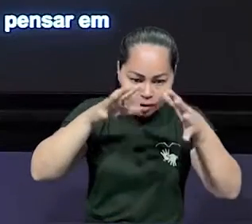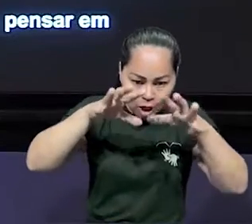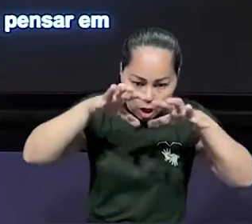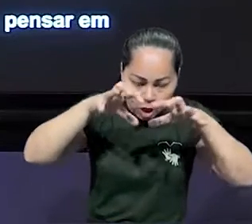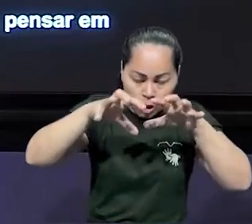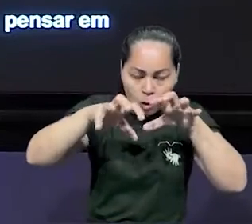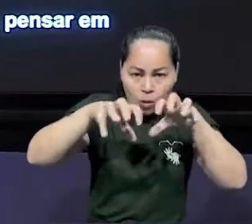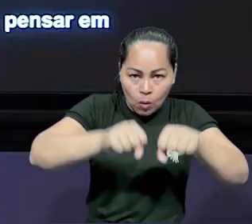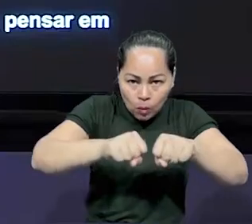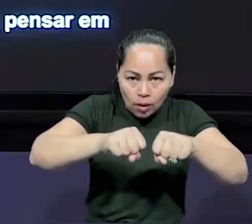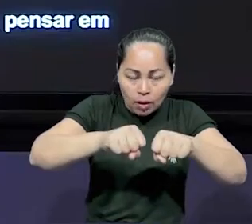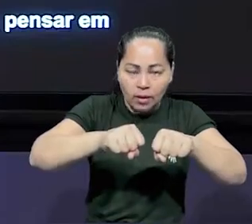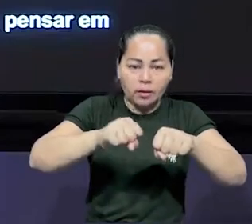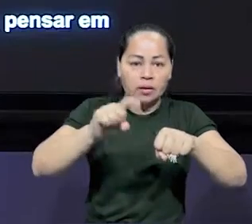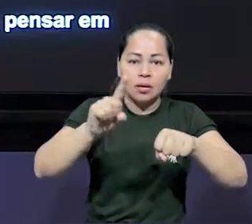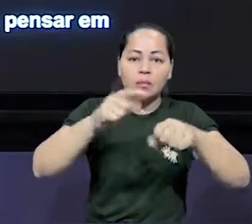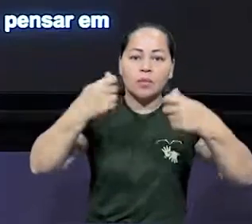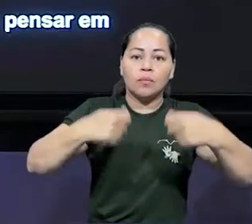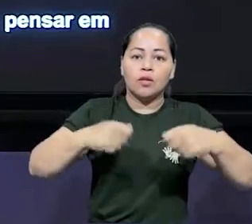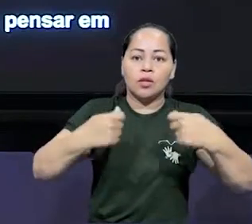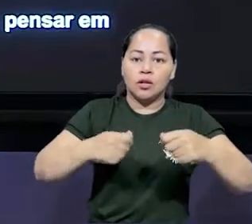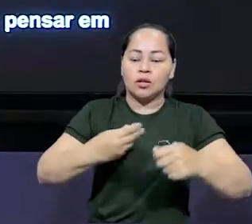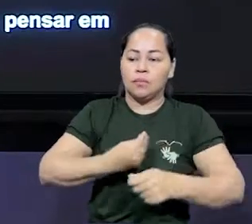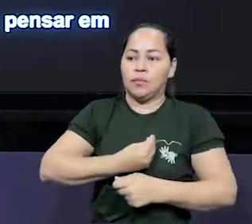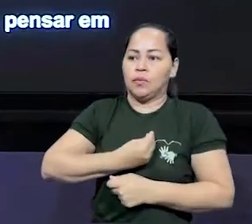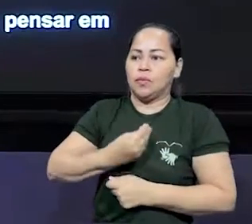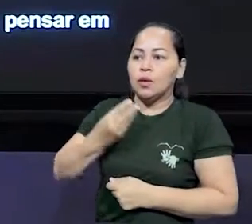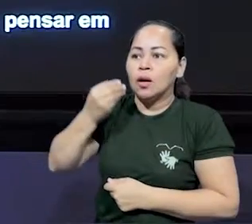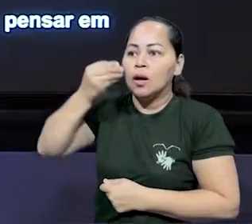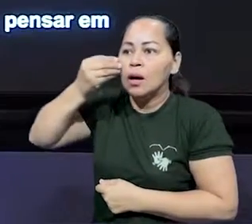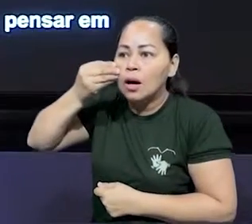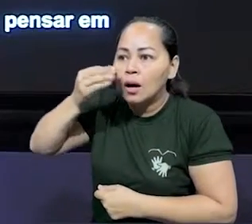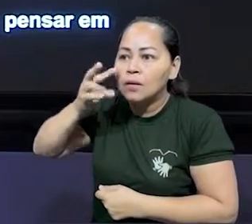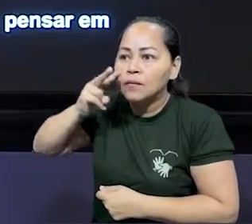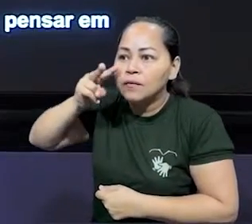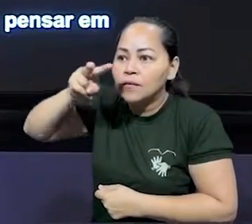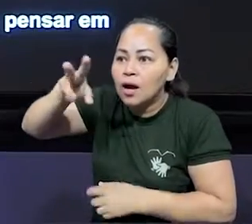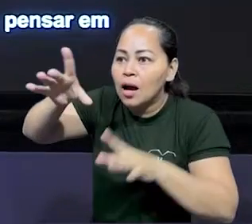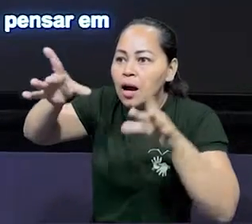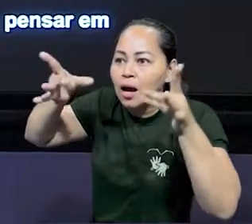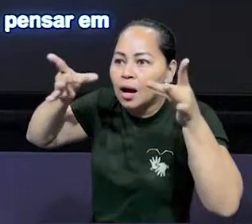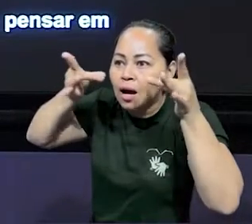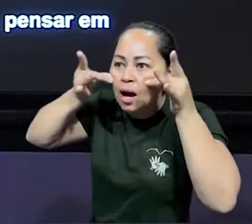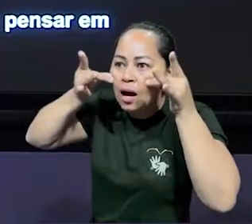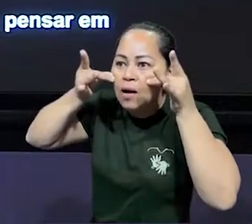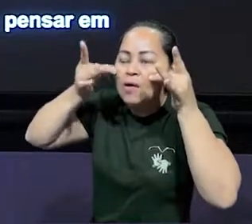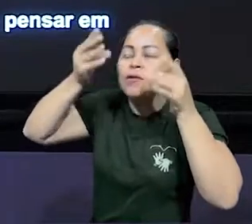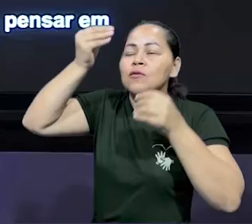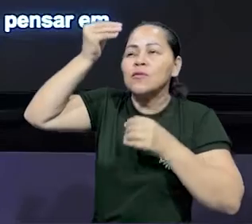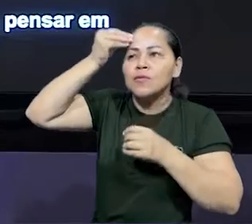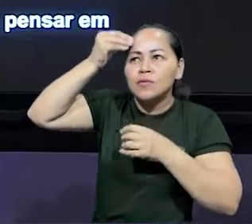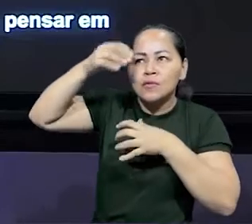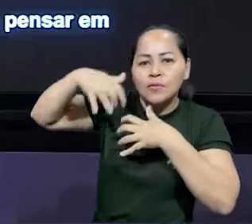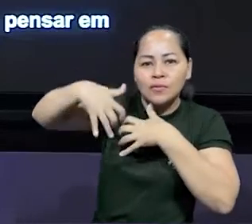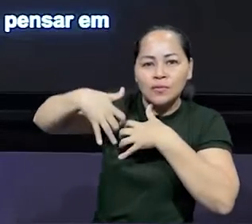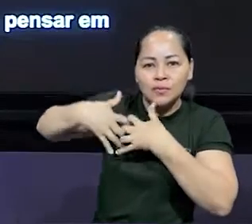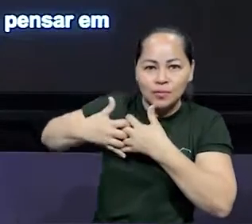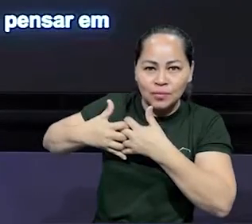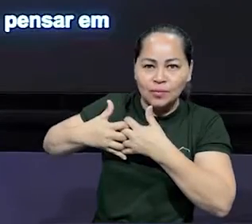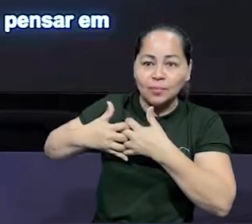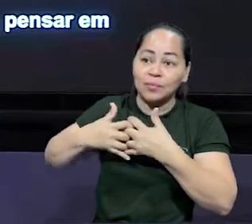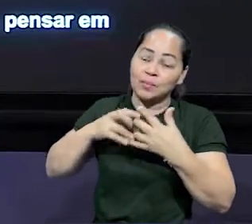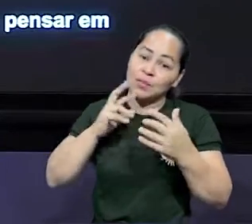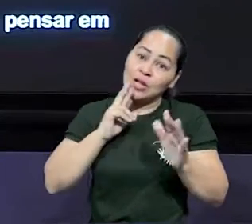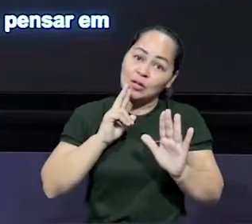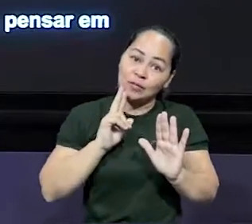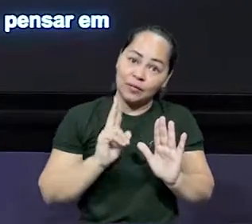concreta, algo que tem que estar presentificado para a criança para que ela possa refletir e tirar suas